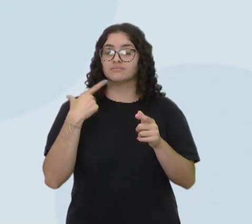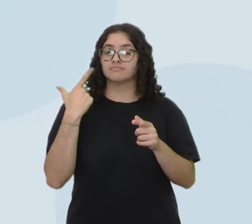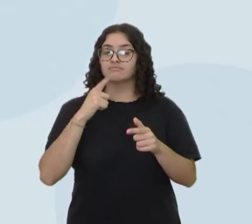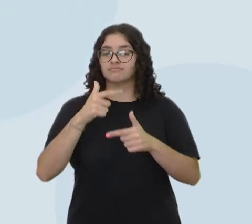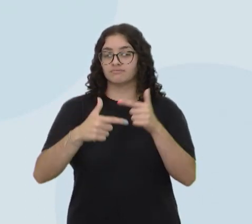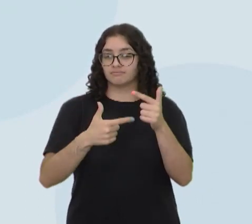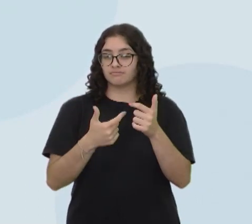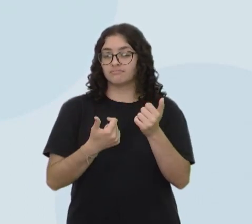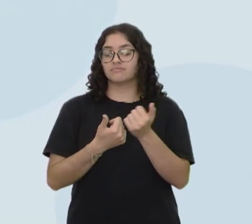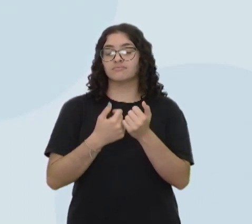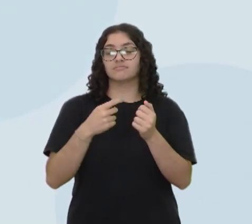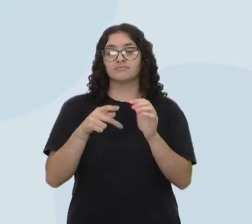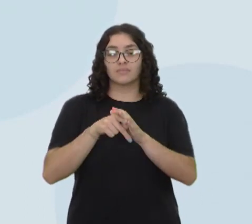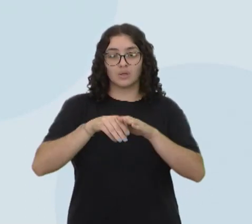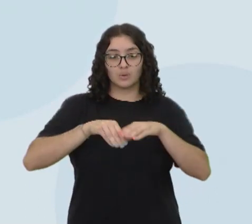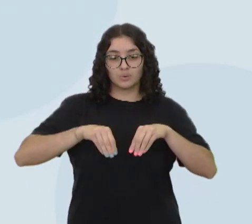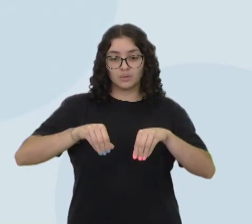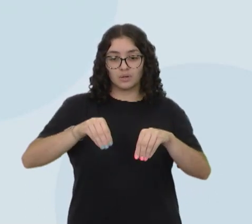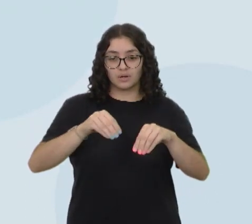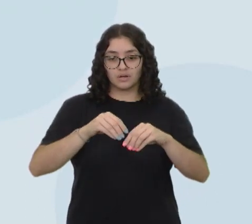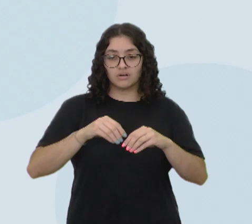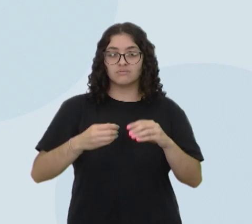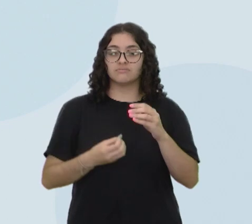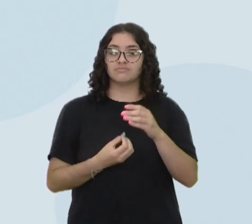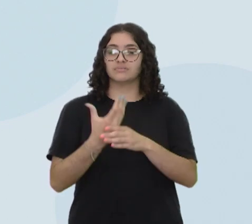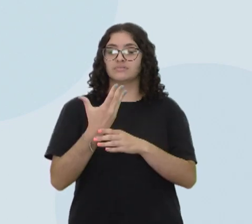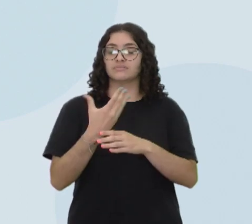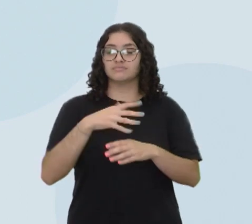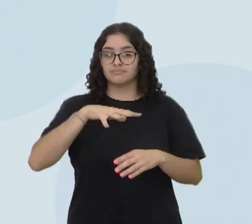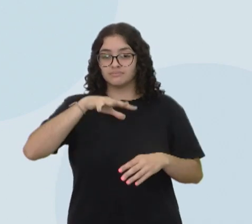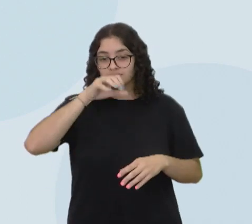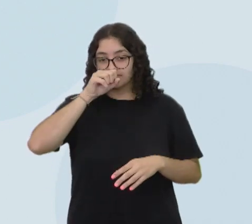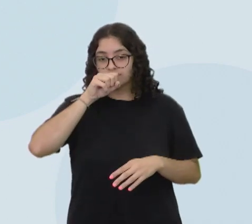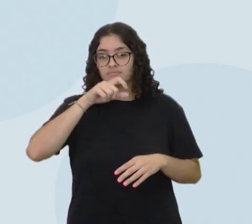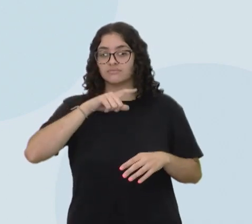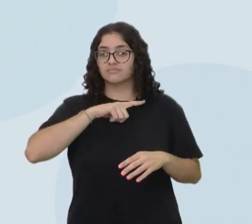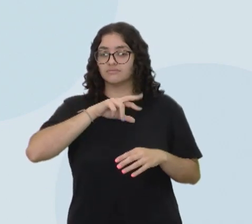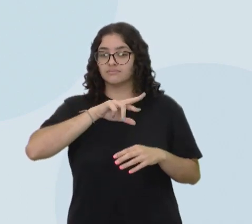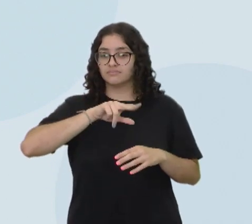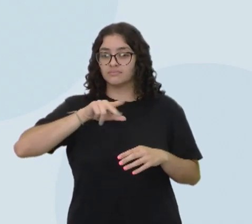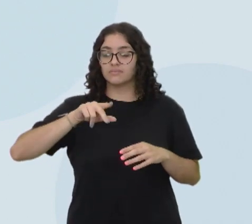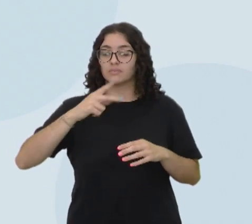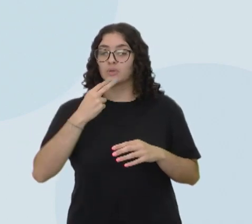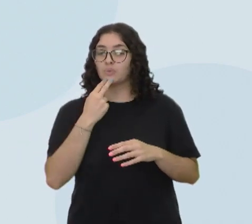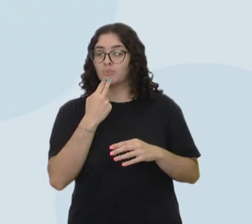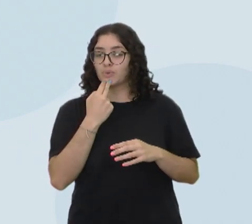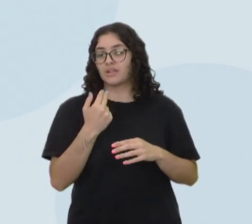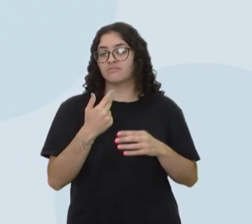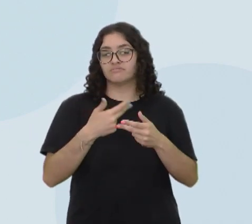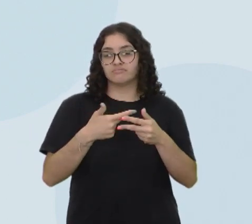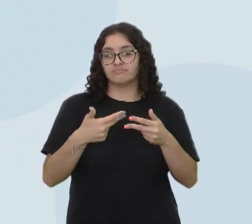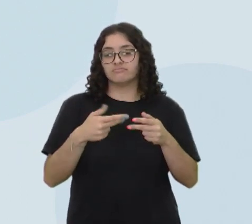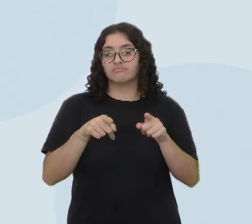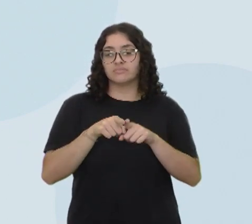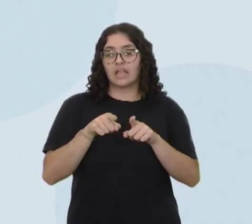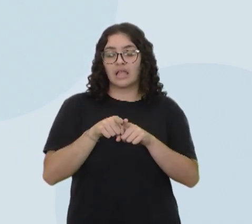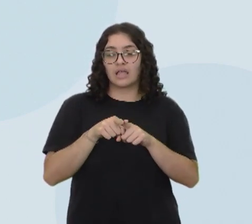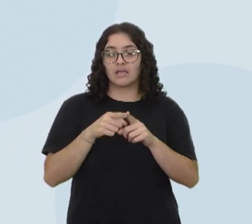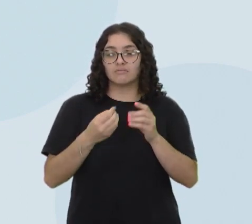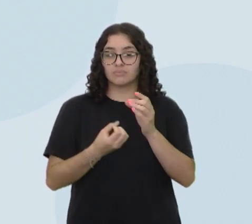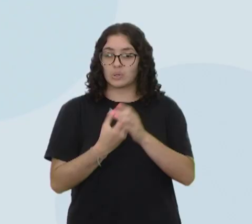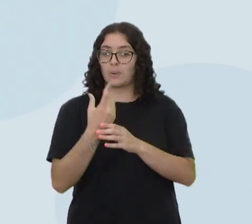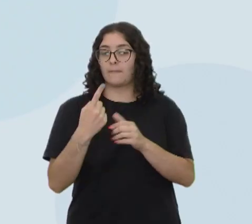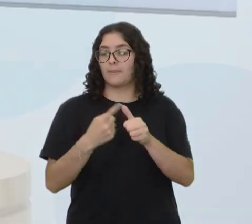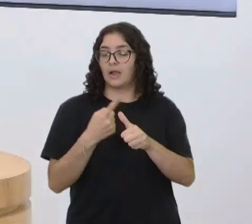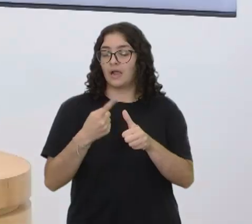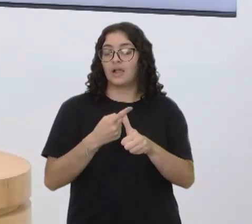né? Que é o quê? A formação do solo, produção de oxigênio, ciclagem de nutrientes, produção primária. E aí,